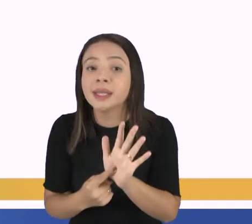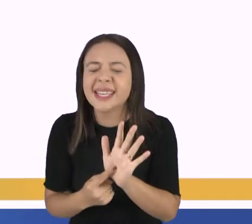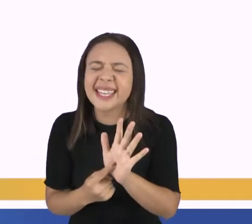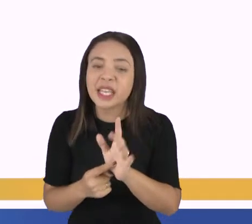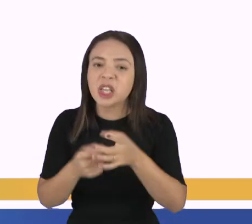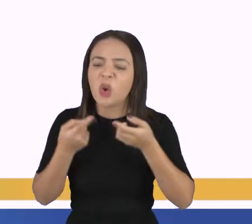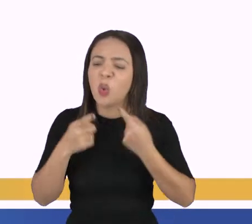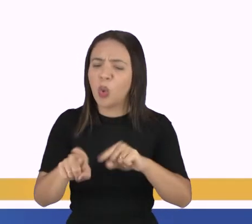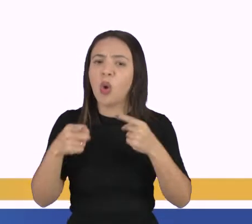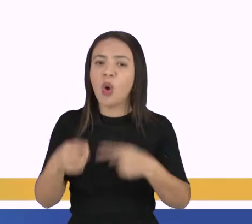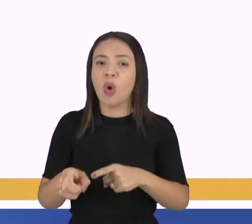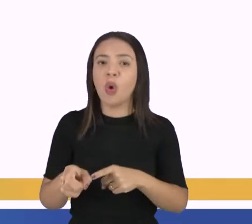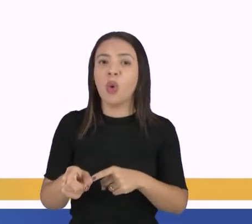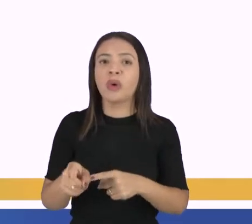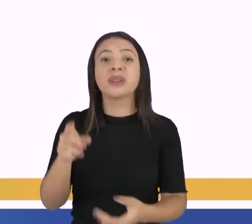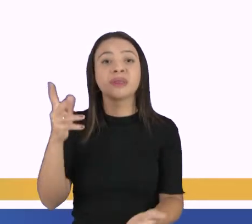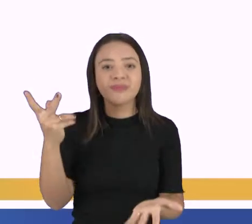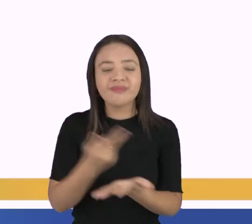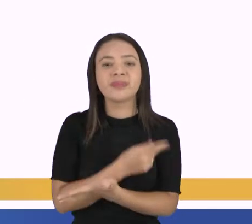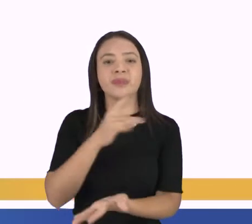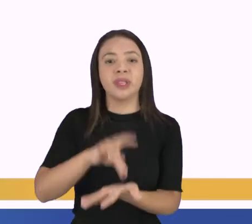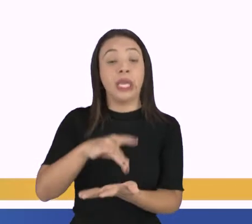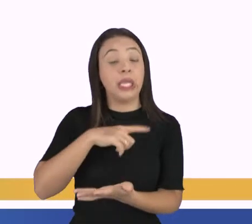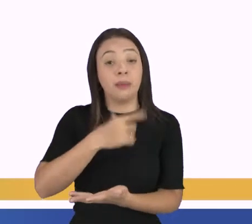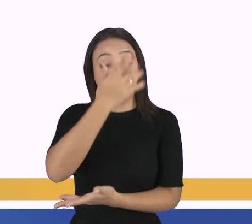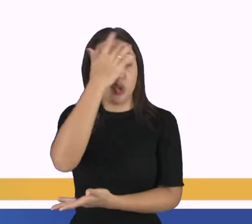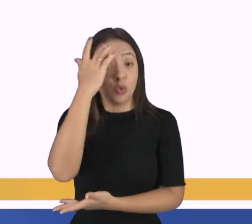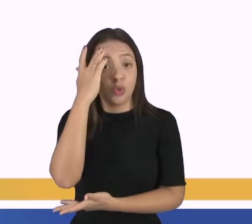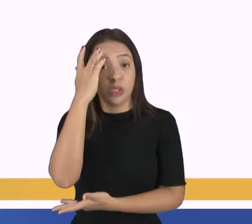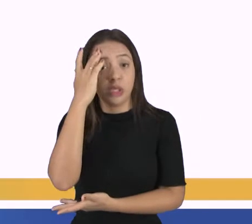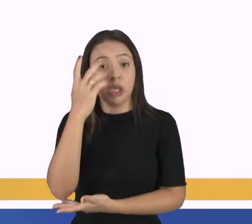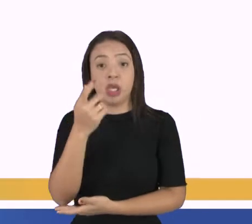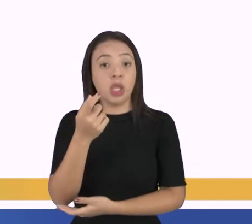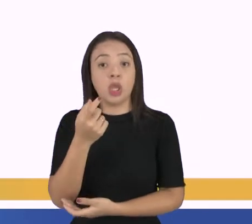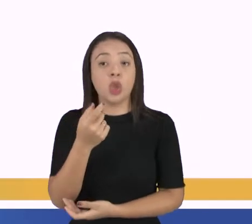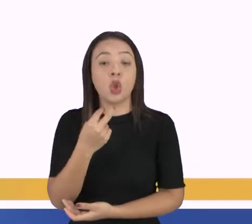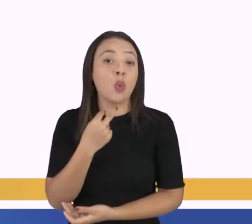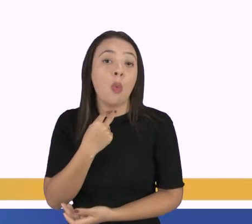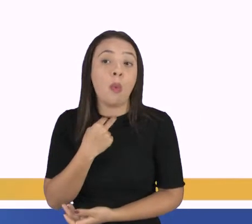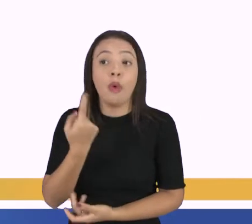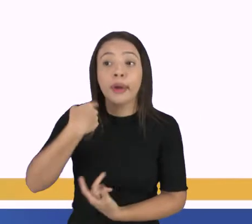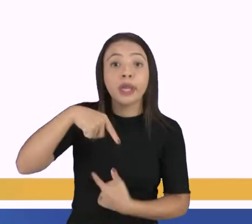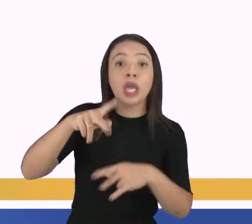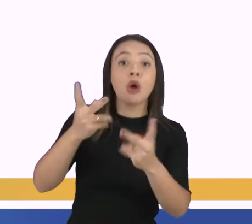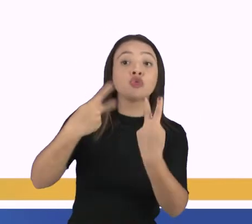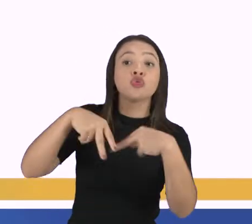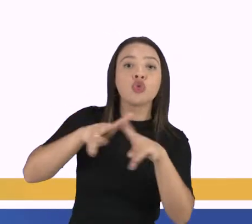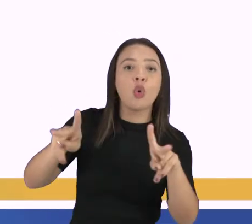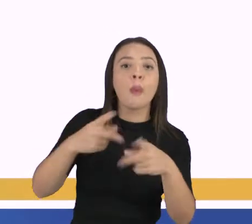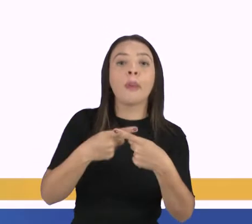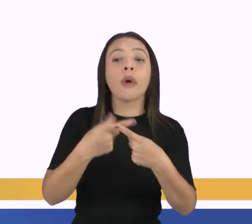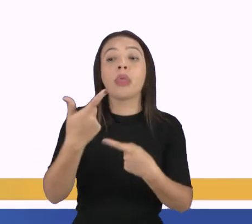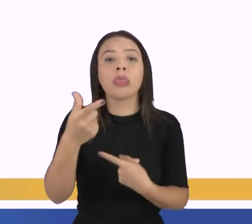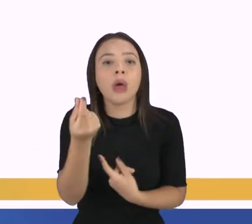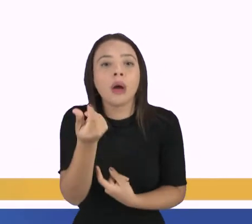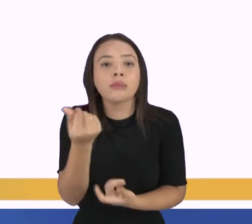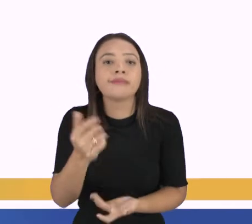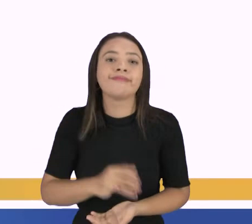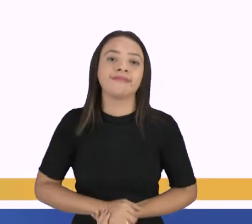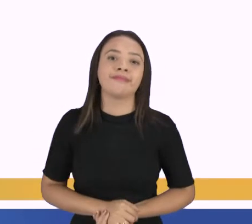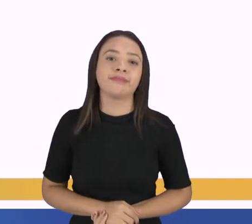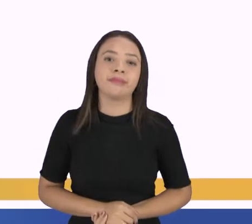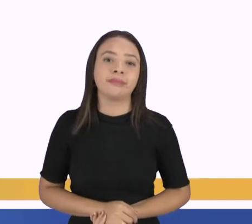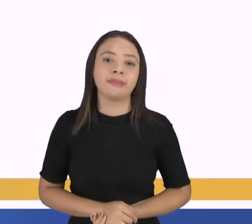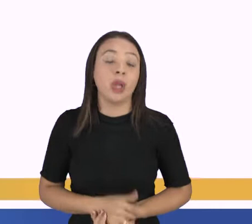podem frequentar, né, shoppings, não têm condições de comprar casas adequadas, moradias adequadas, então acabam sendo